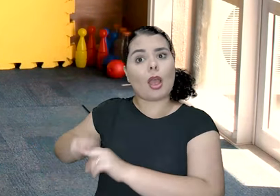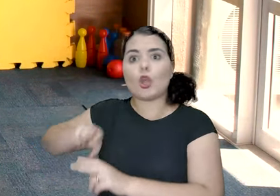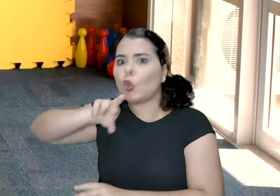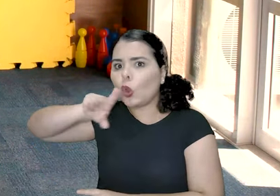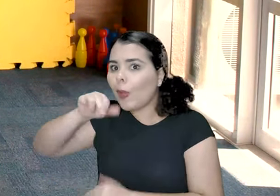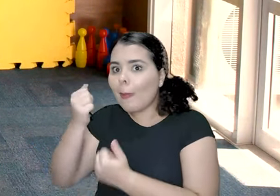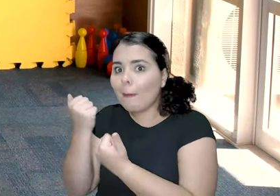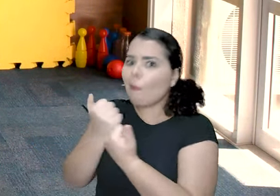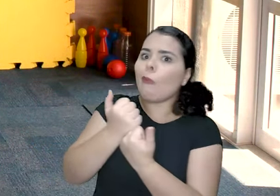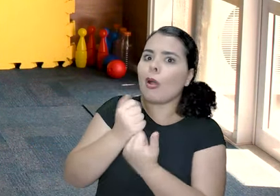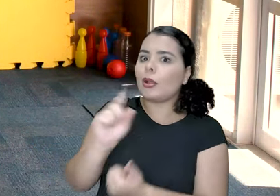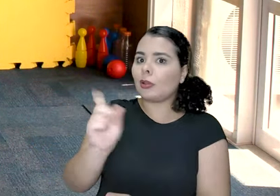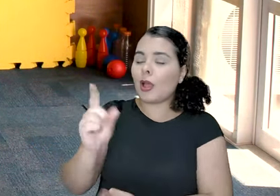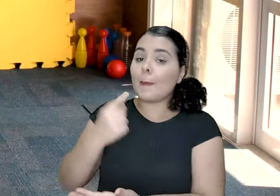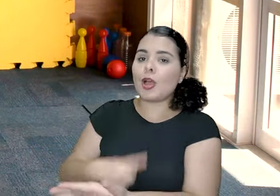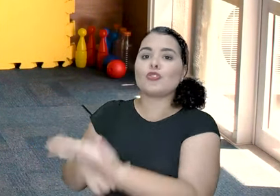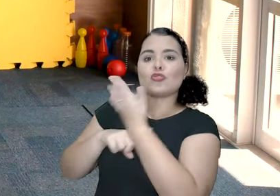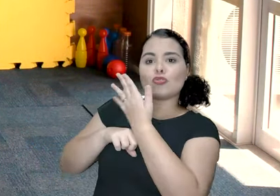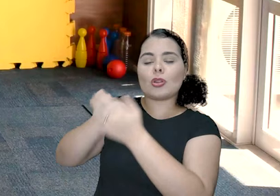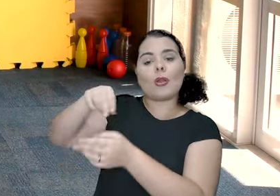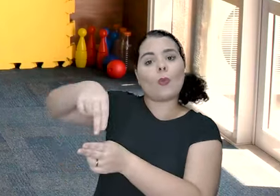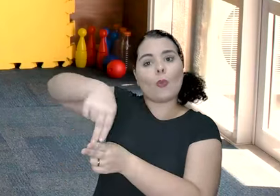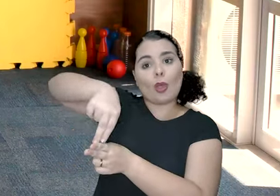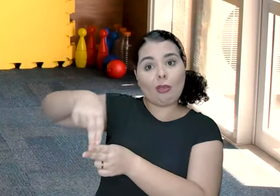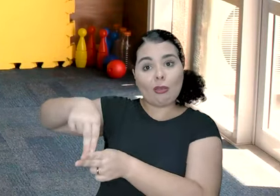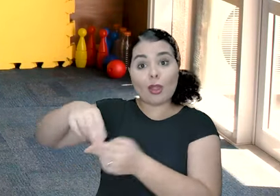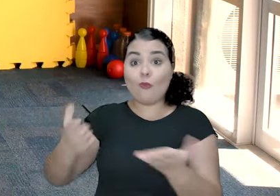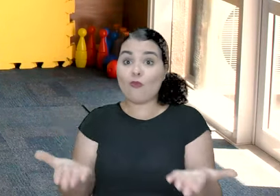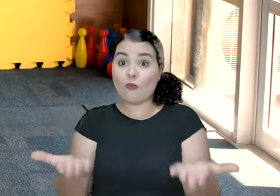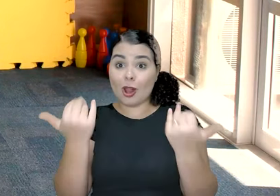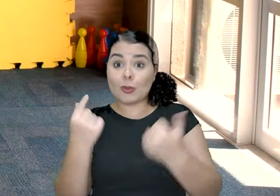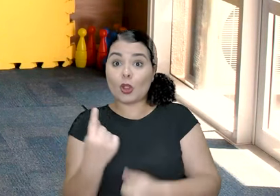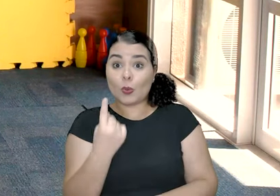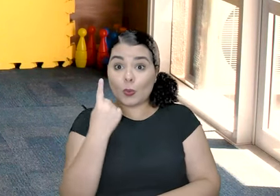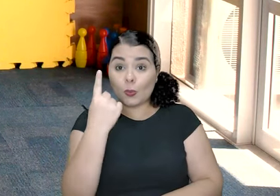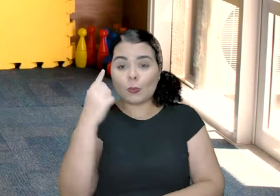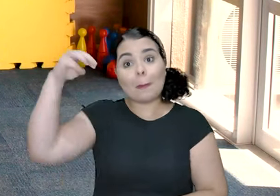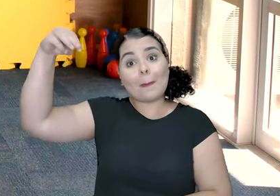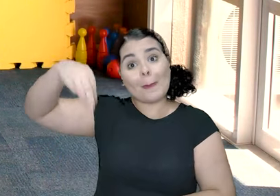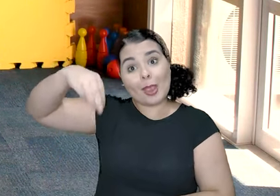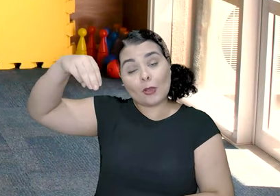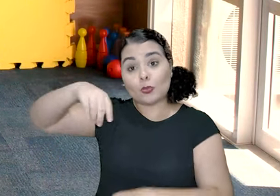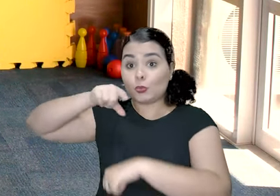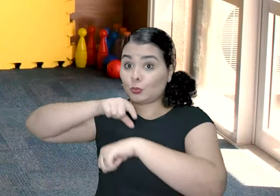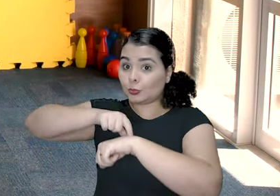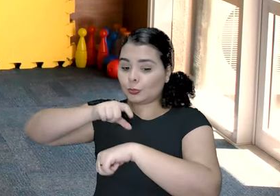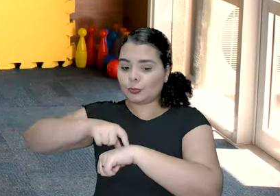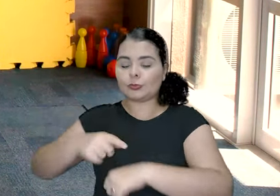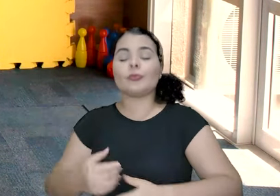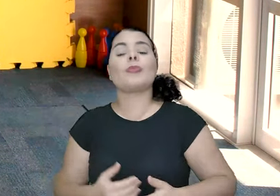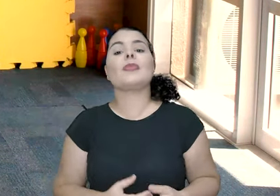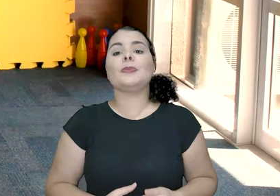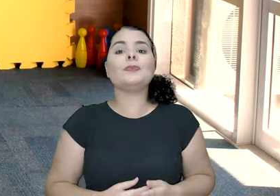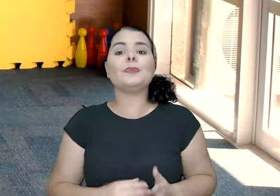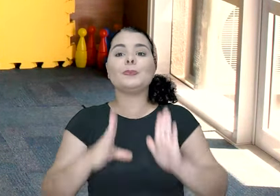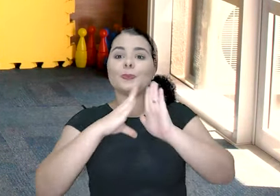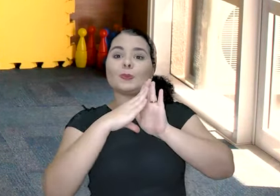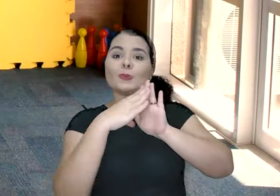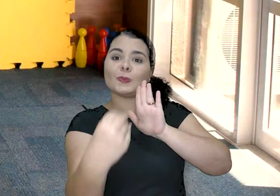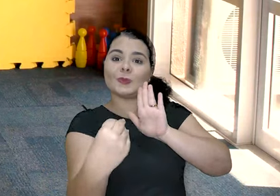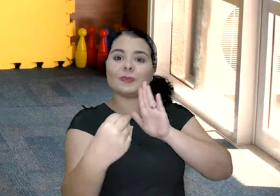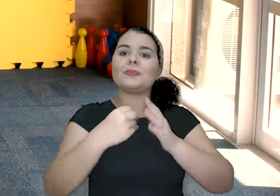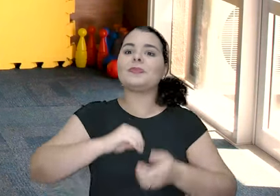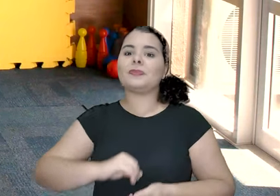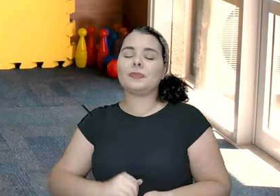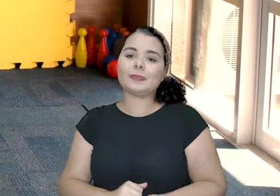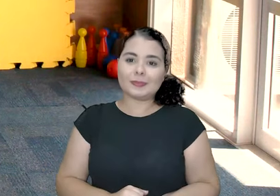na cadeira, hein? Vamos lá? 1 minuto de exercício. Sobe e volta.